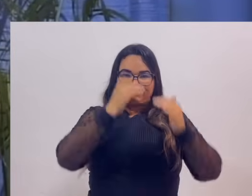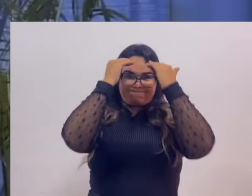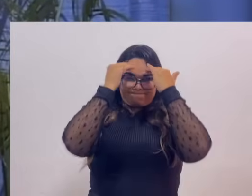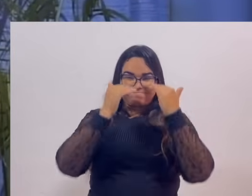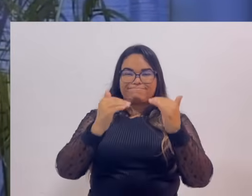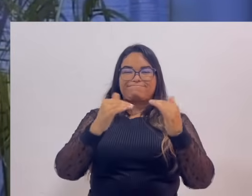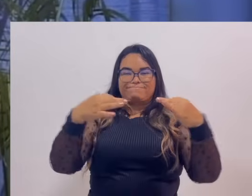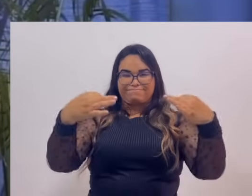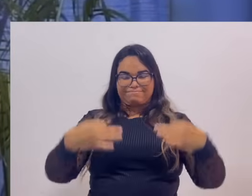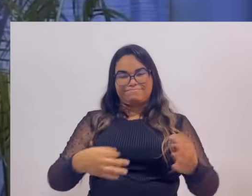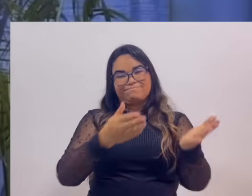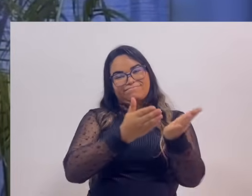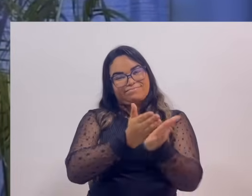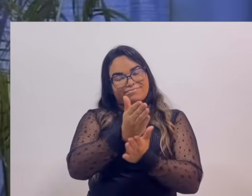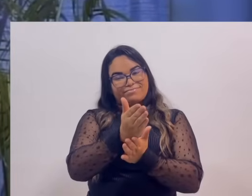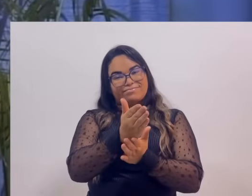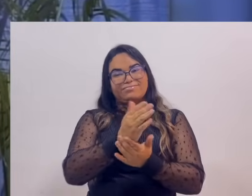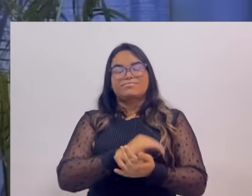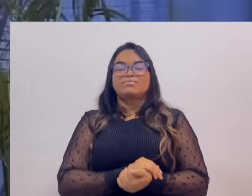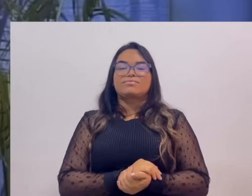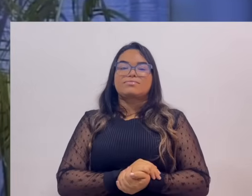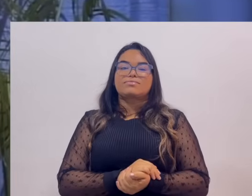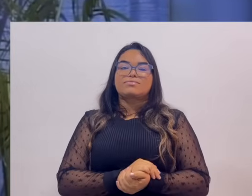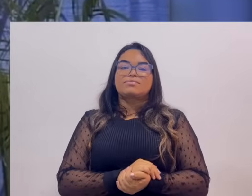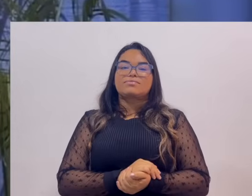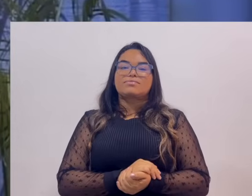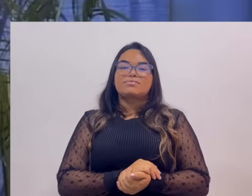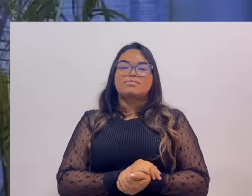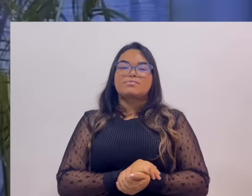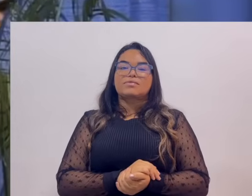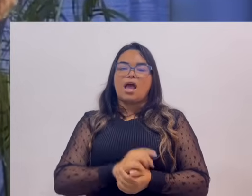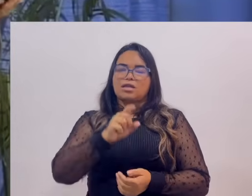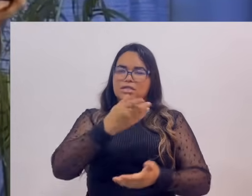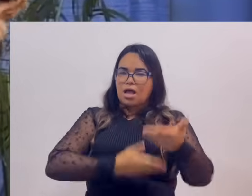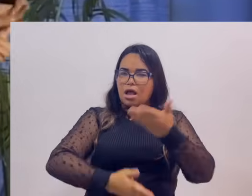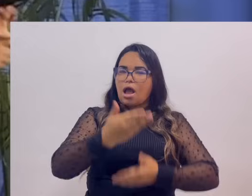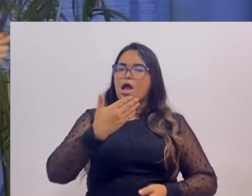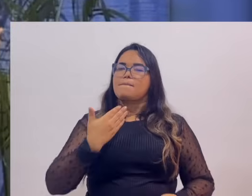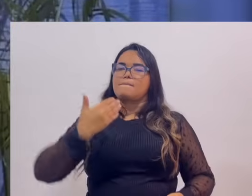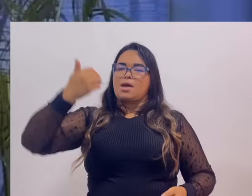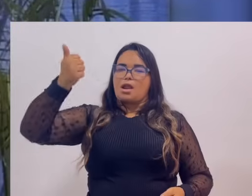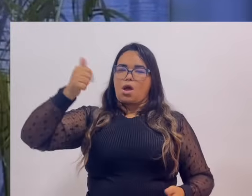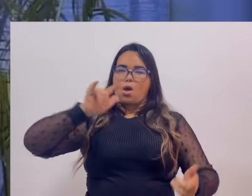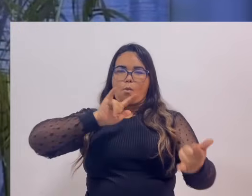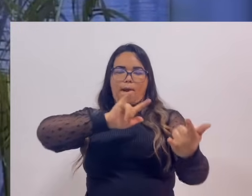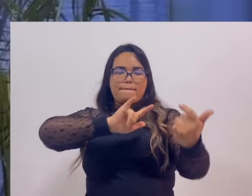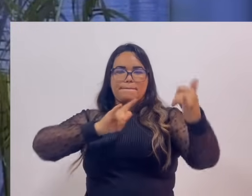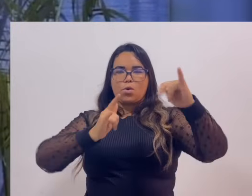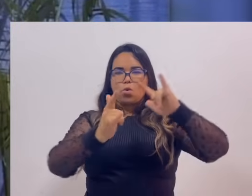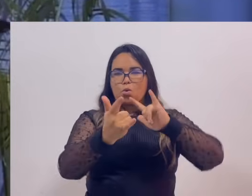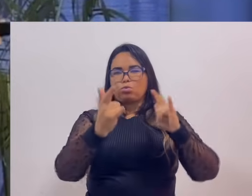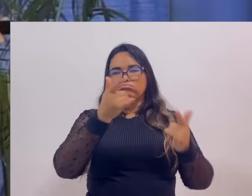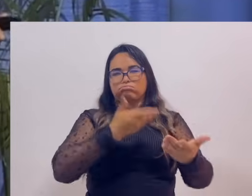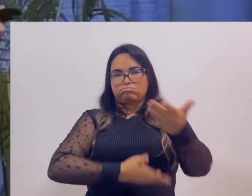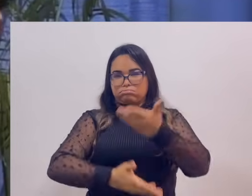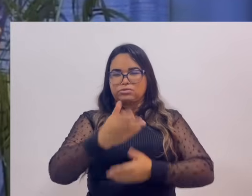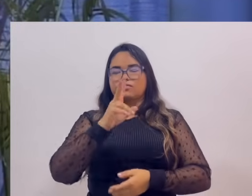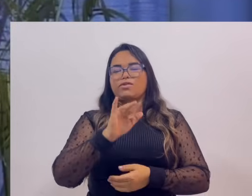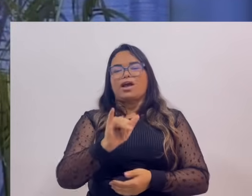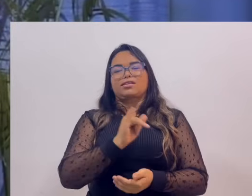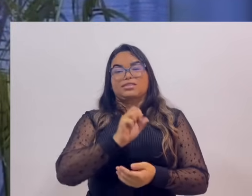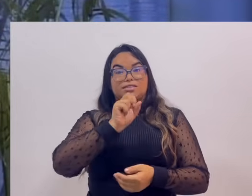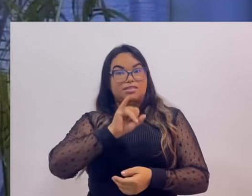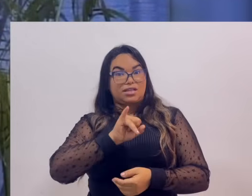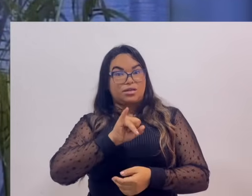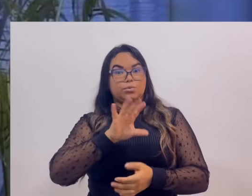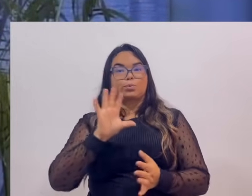quando a lei estiver no nosso coração vamos fazer o que é correto eu lhes asseguro que as suas relações vão melhorar